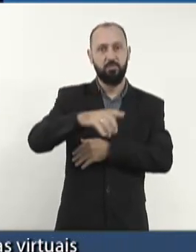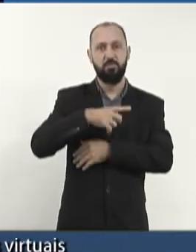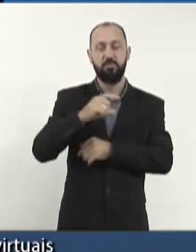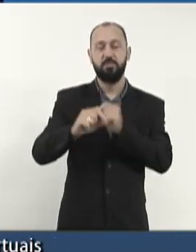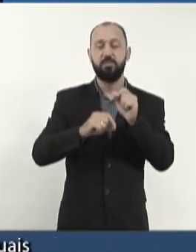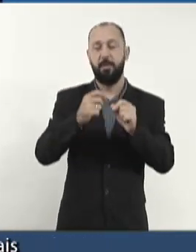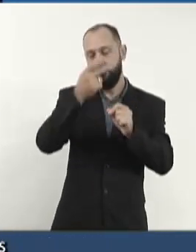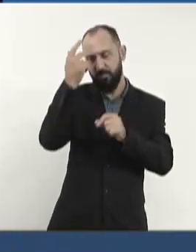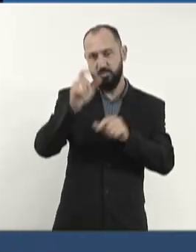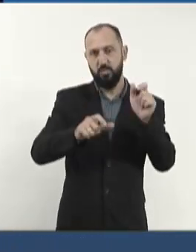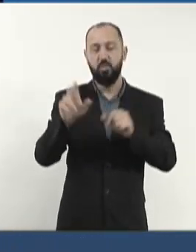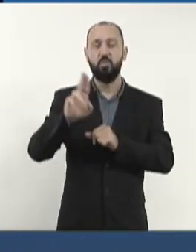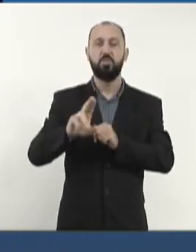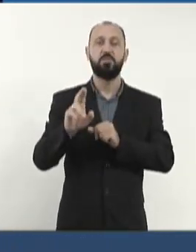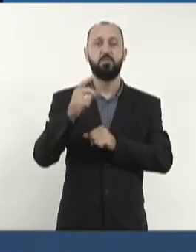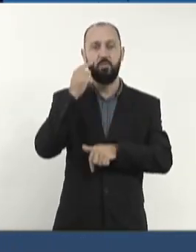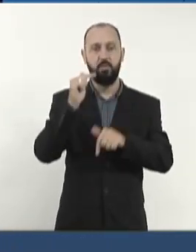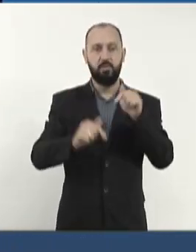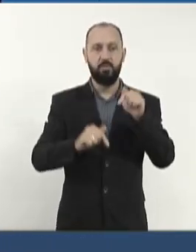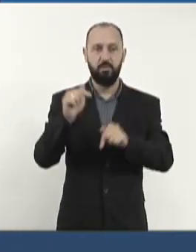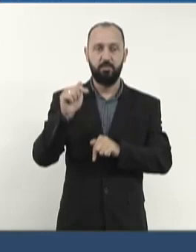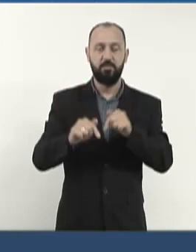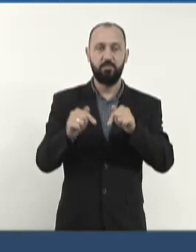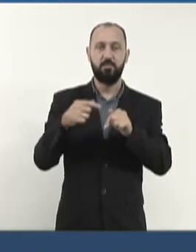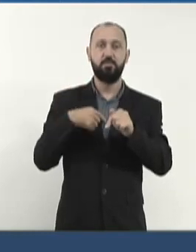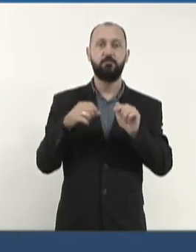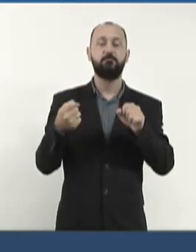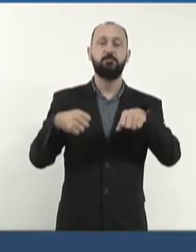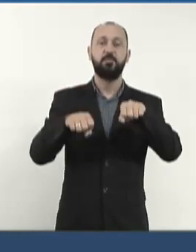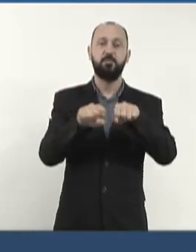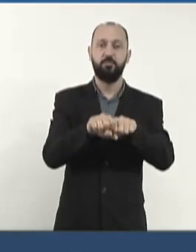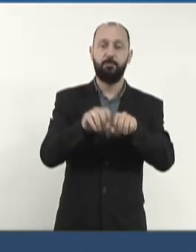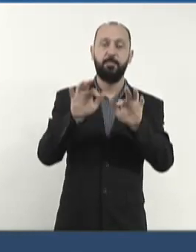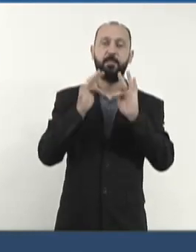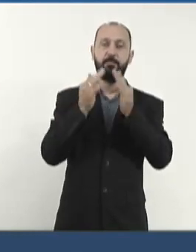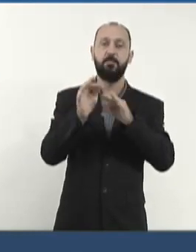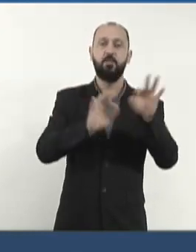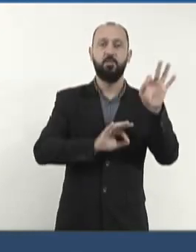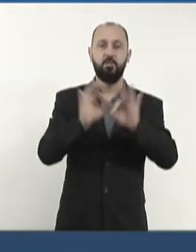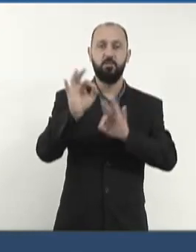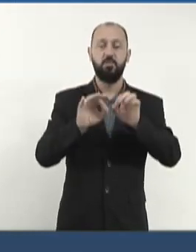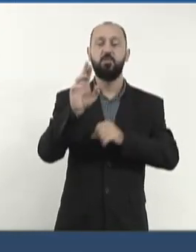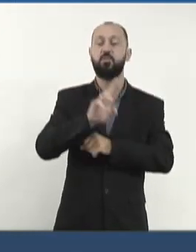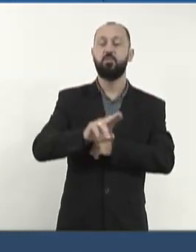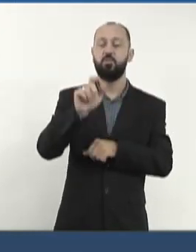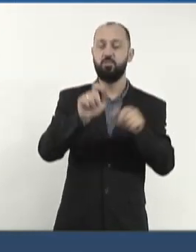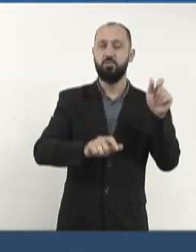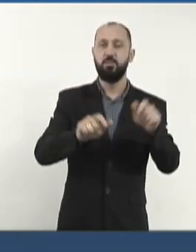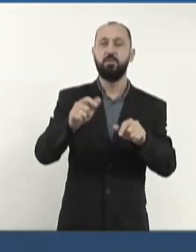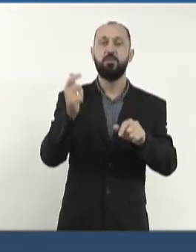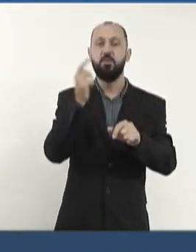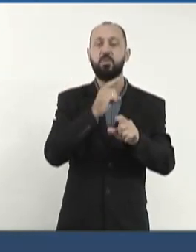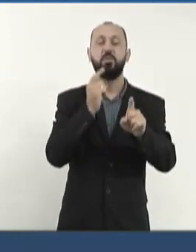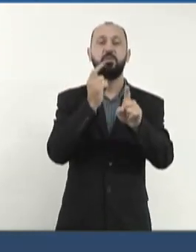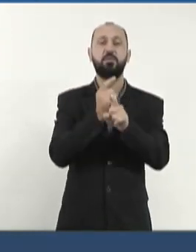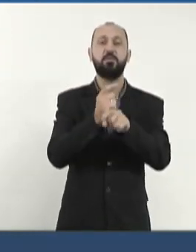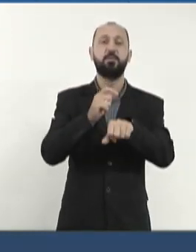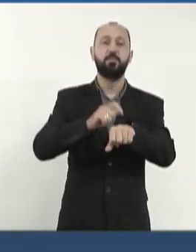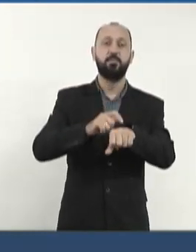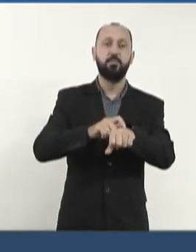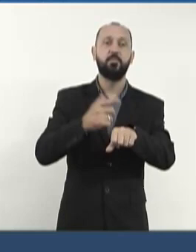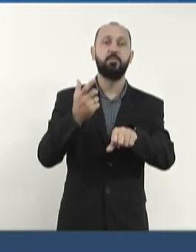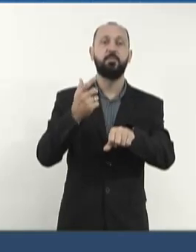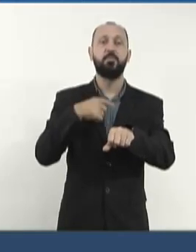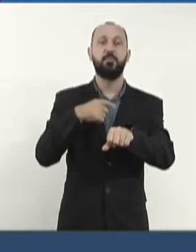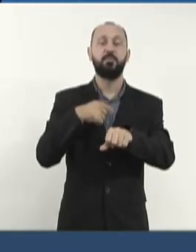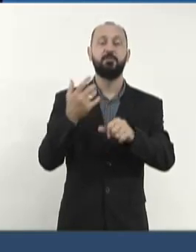de dependentes químicos, fortalecendo seus vínculos familiares e preparando os usuários que encontram-se em